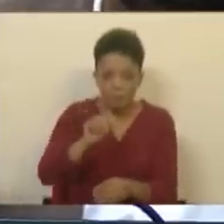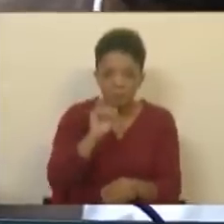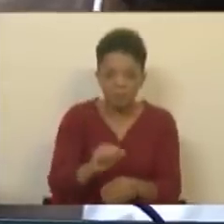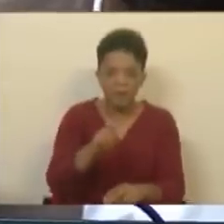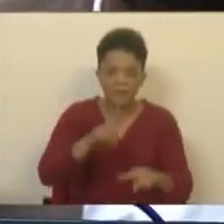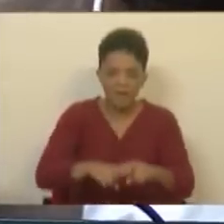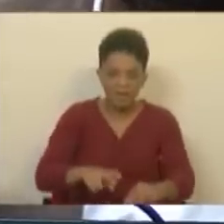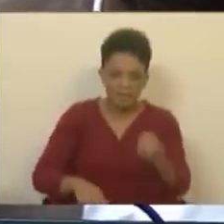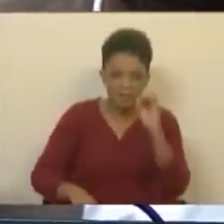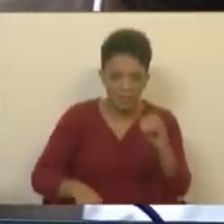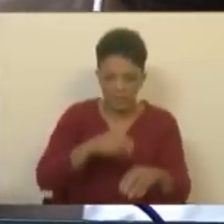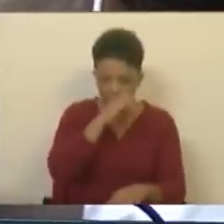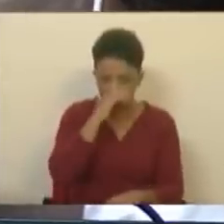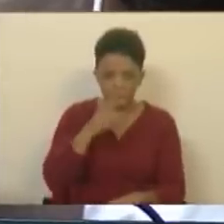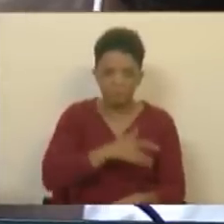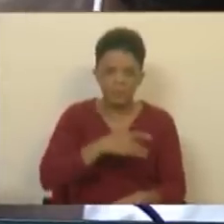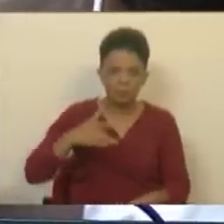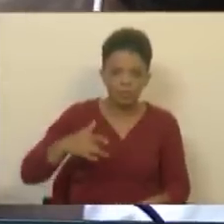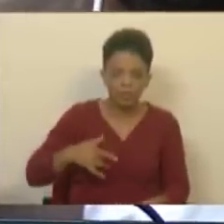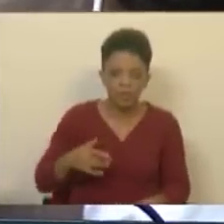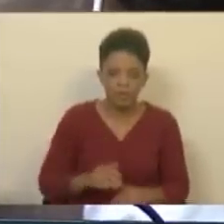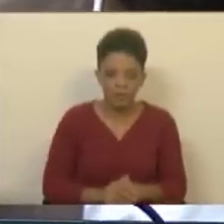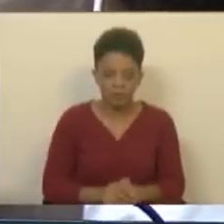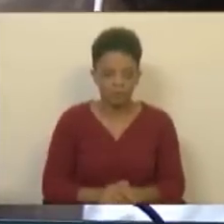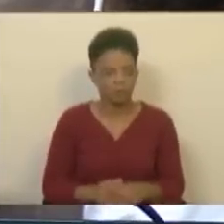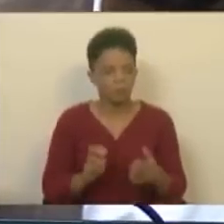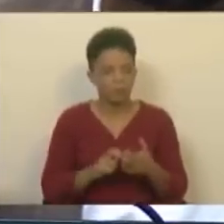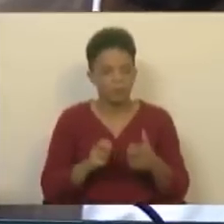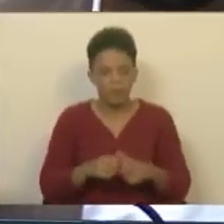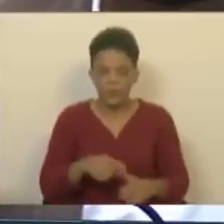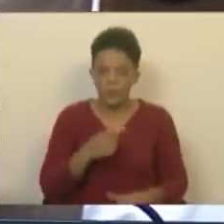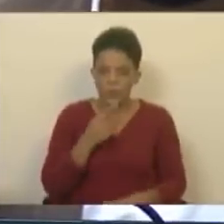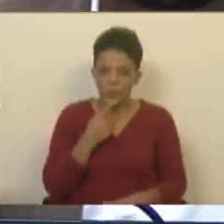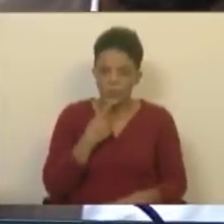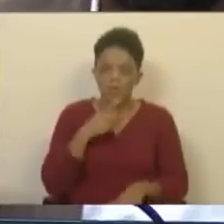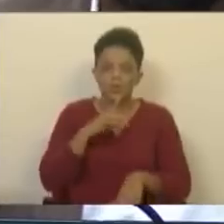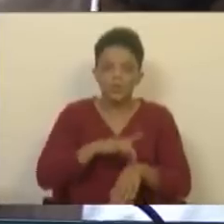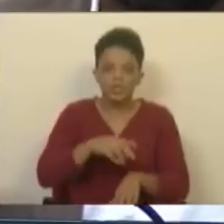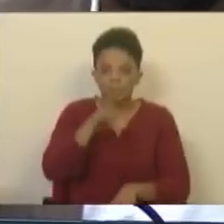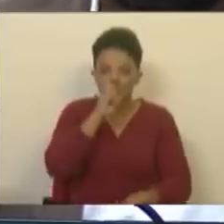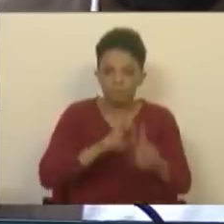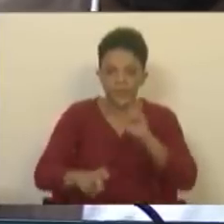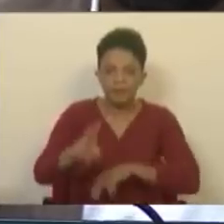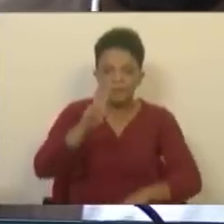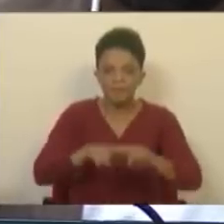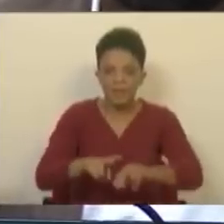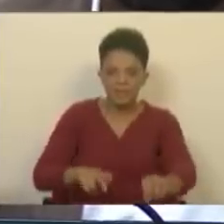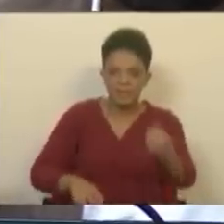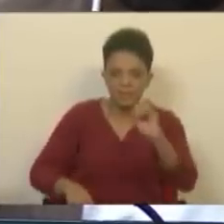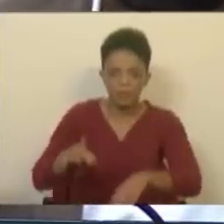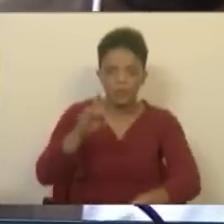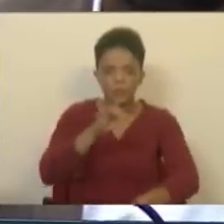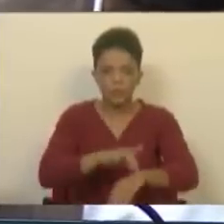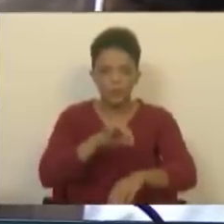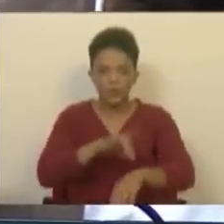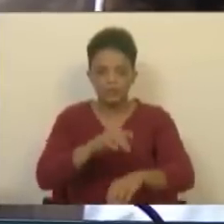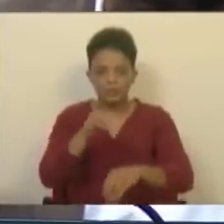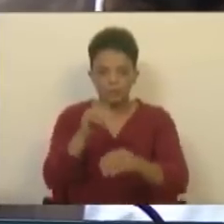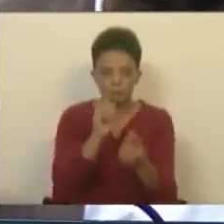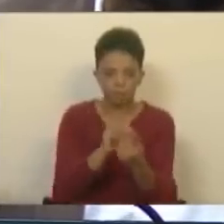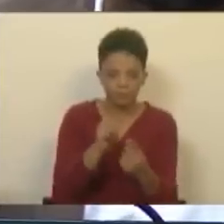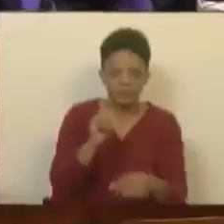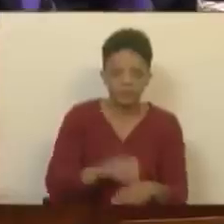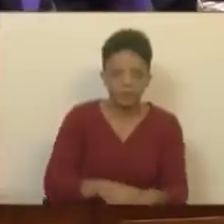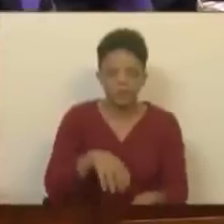zero vagas porque nenhuma e com tantos problemas de doenças respiratórias 0 vagas patologia Clínica zero